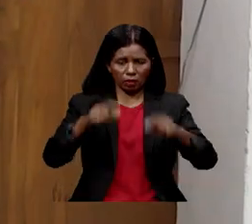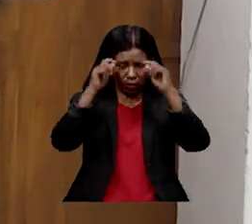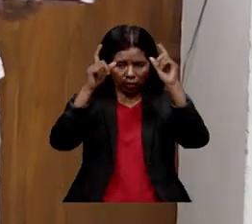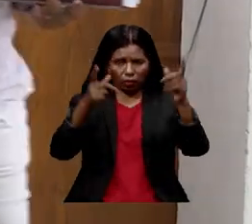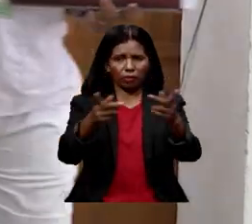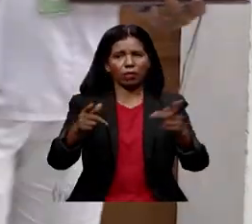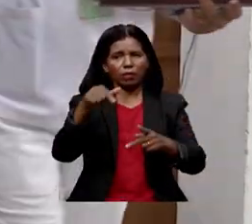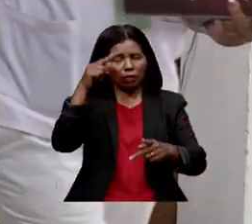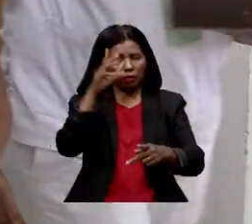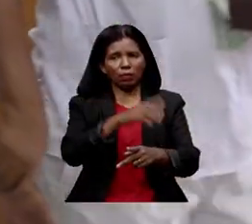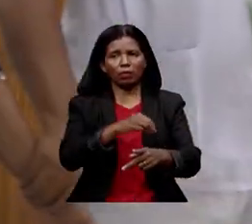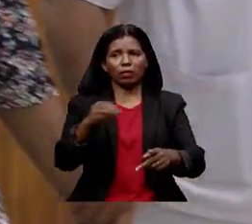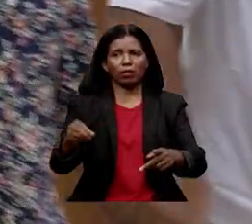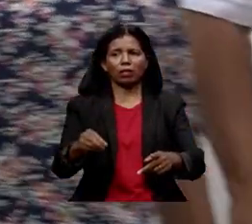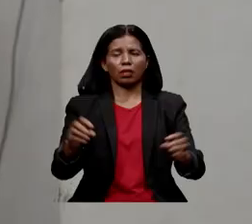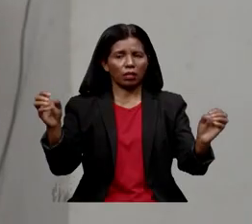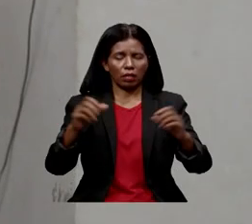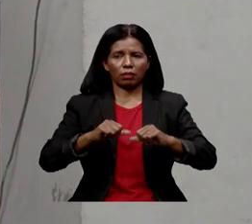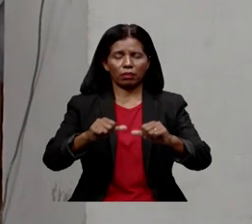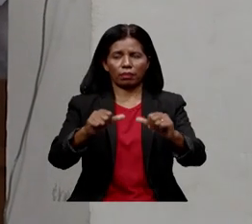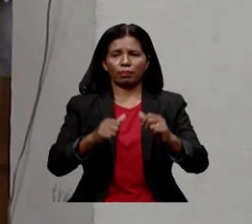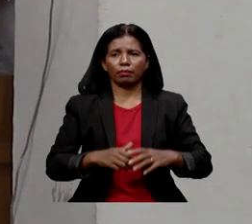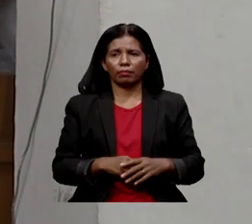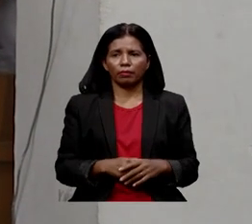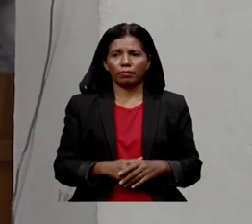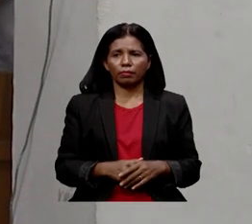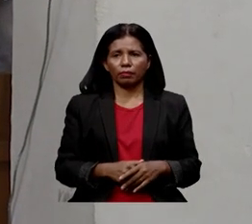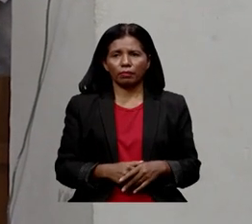governo defende kata situação lá normal Luciano Amaral, Mairo Ferreira, GMN.